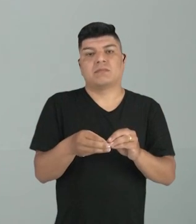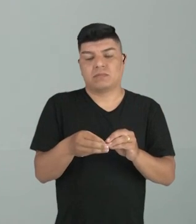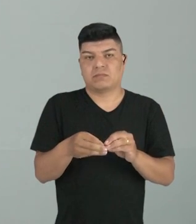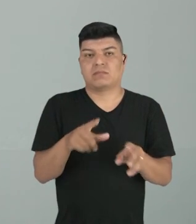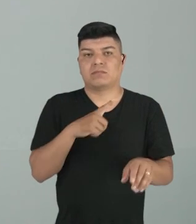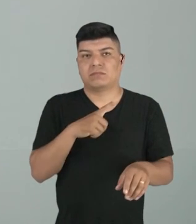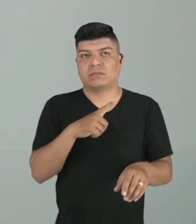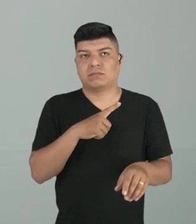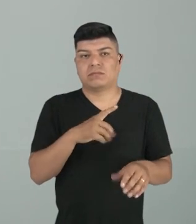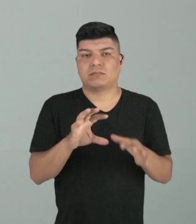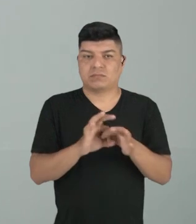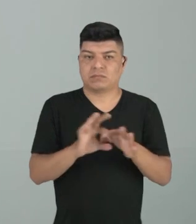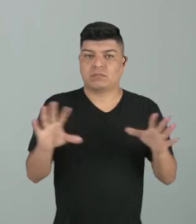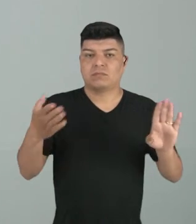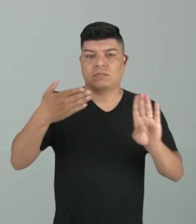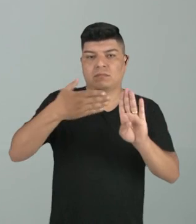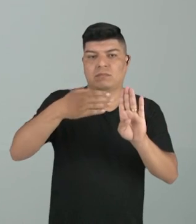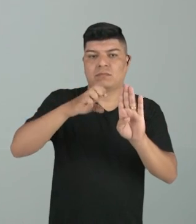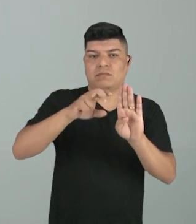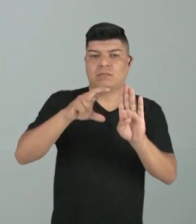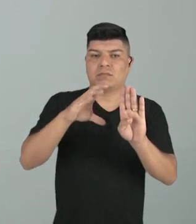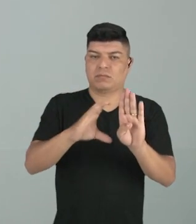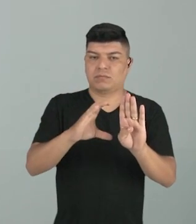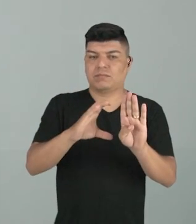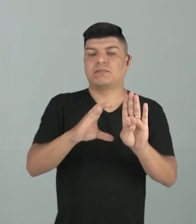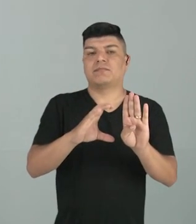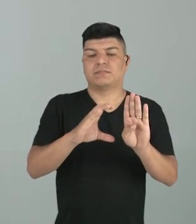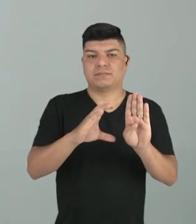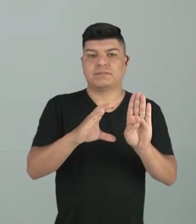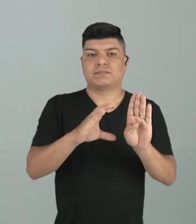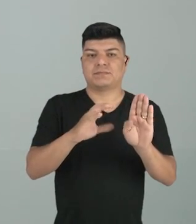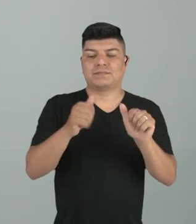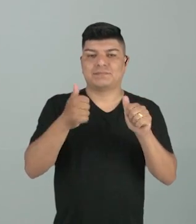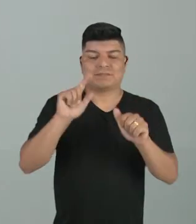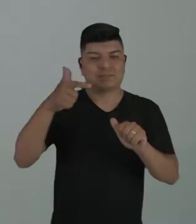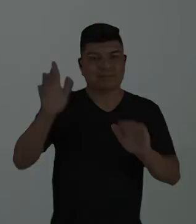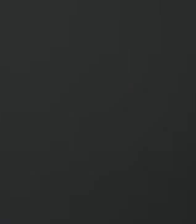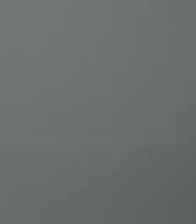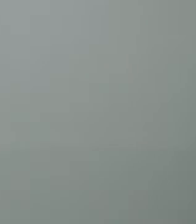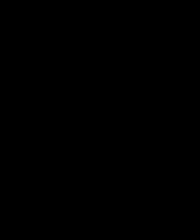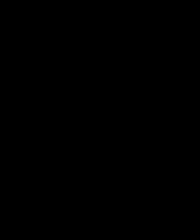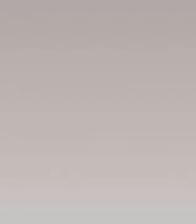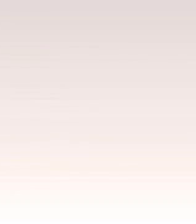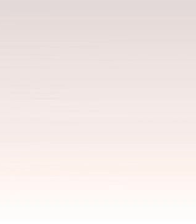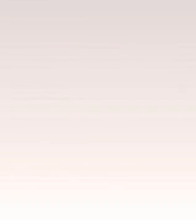adicionais que estão disponíveis na plataforma Eduque. Até a próxima.